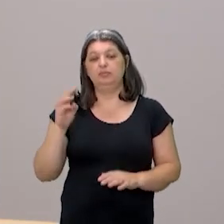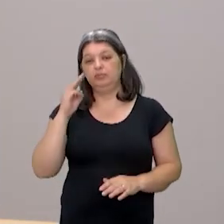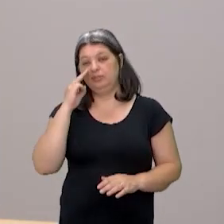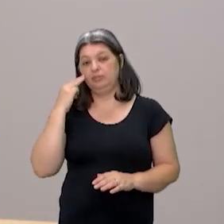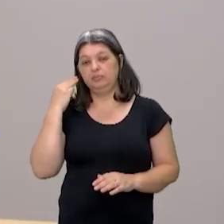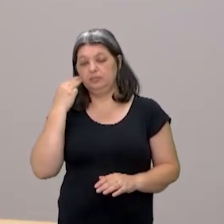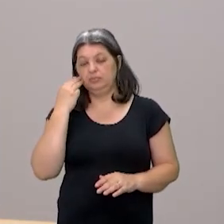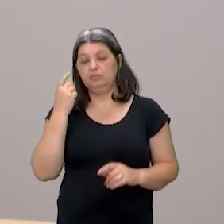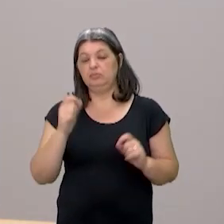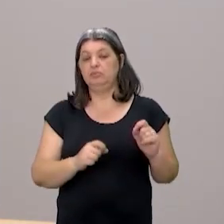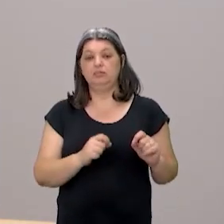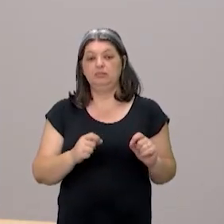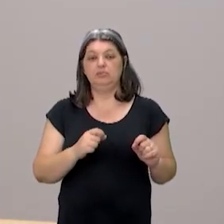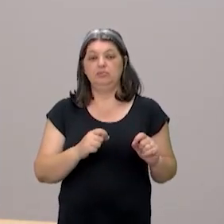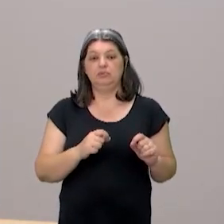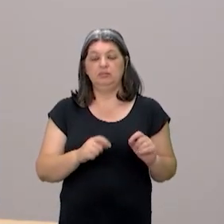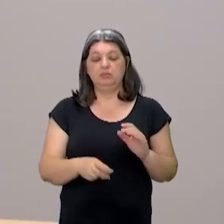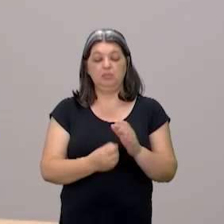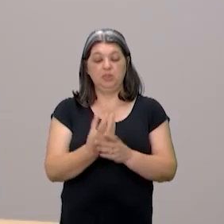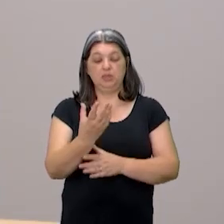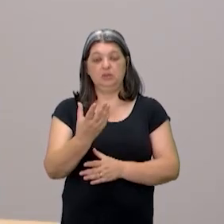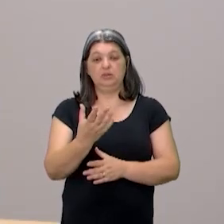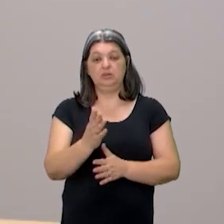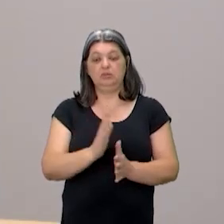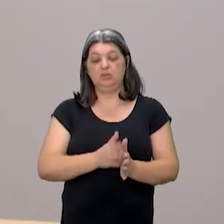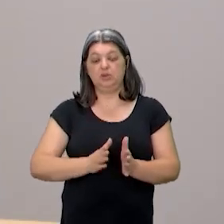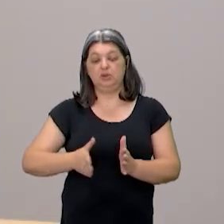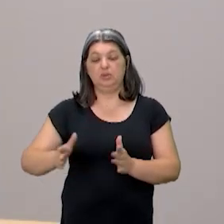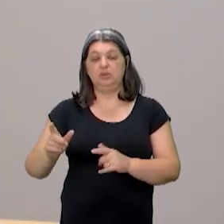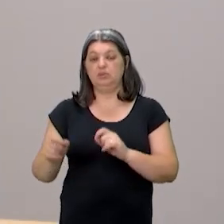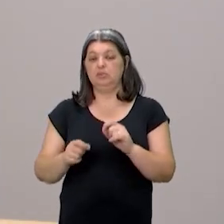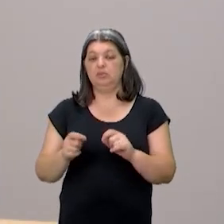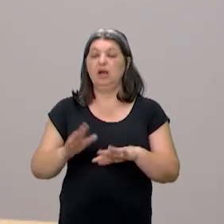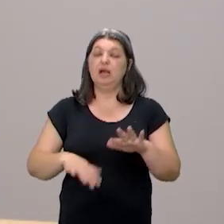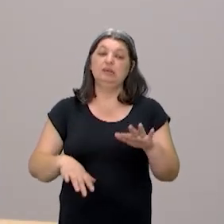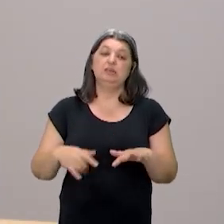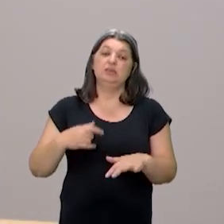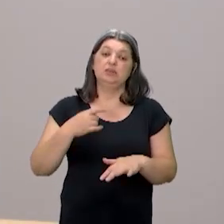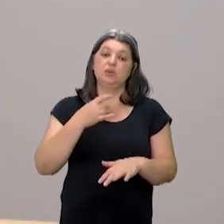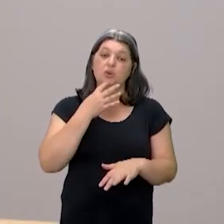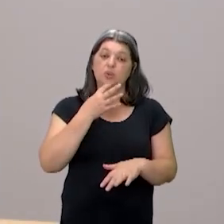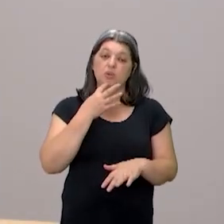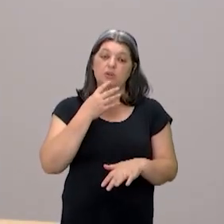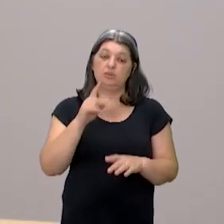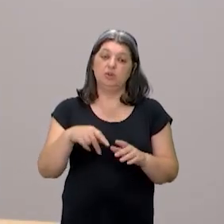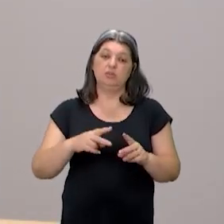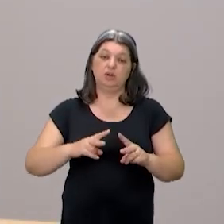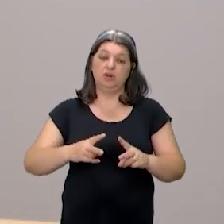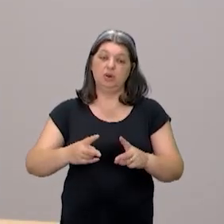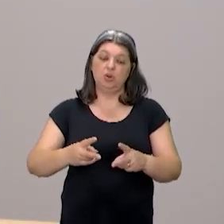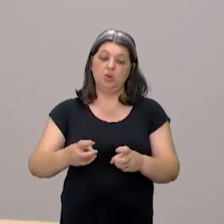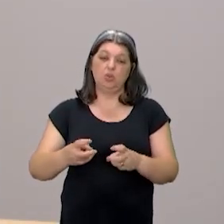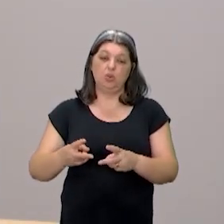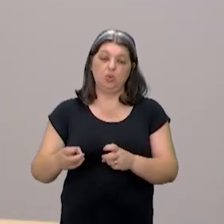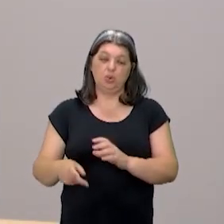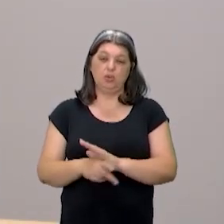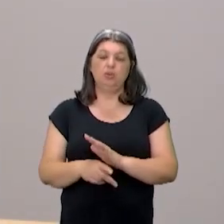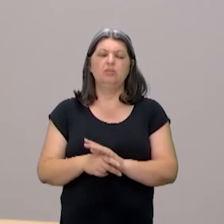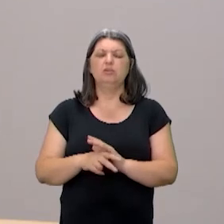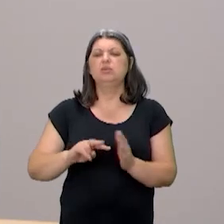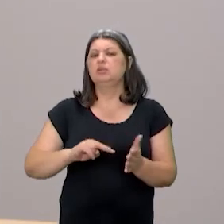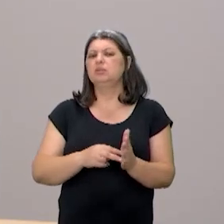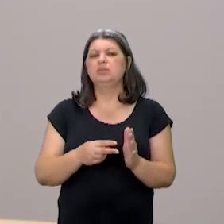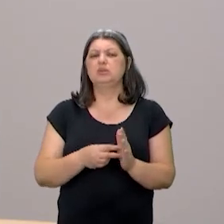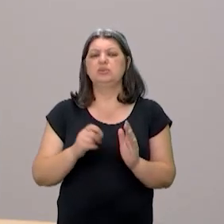ele está nomeando esse processo que popularmente a gente conhece pela palavra lucro. Então, o que acontece? O que é